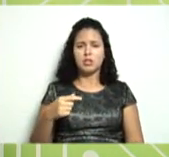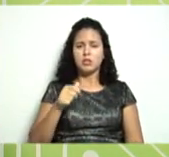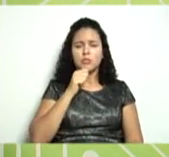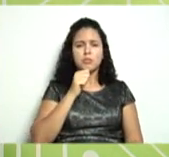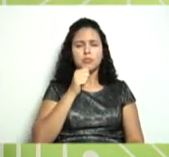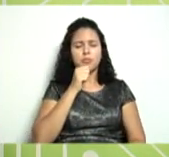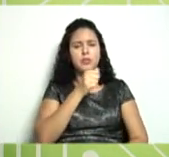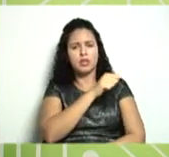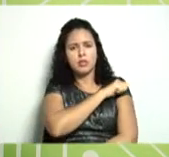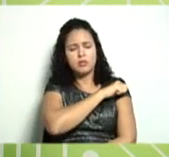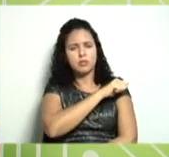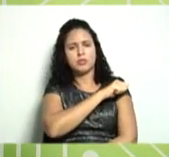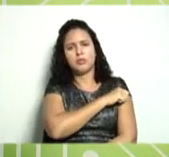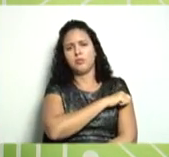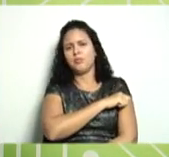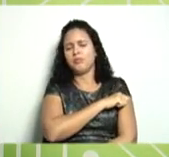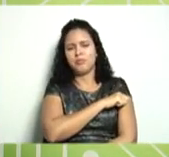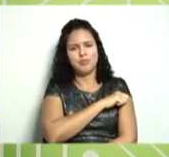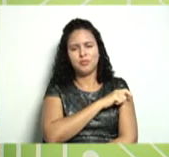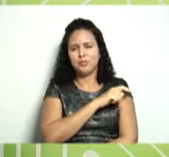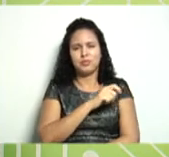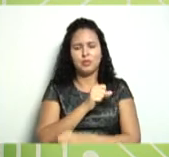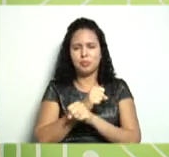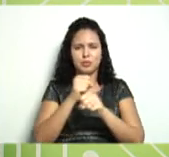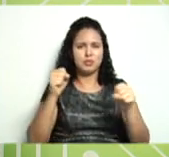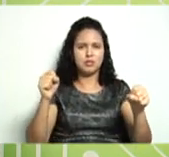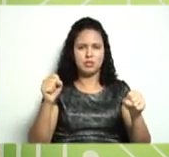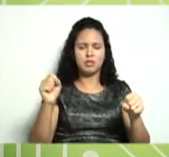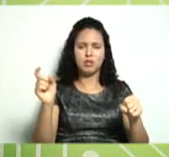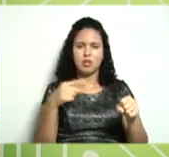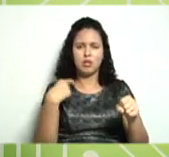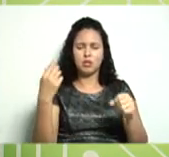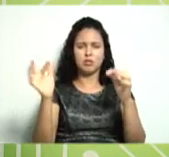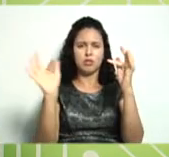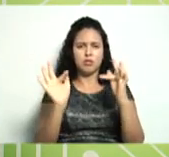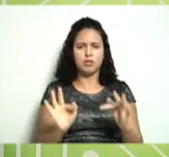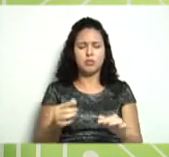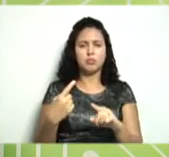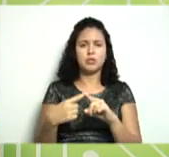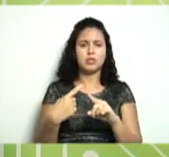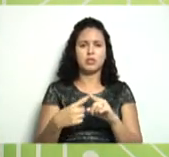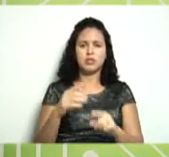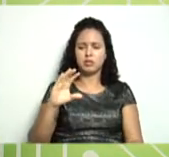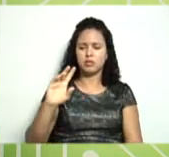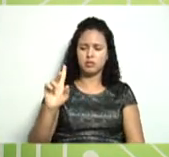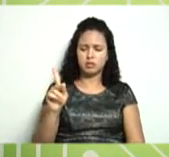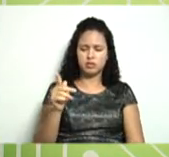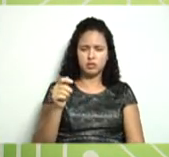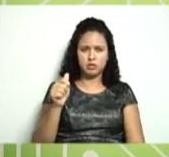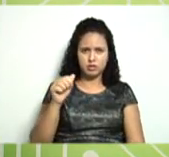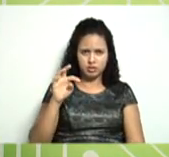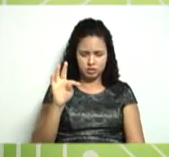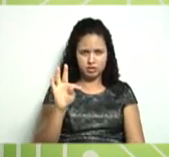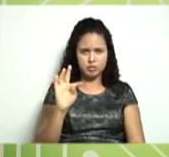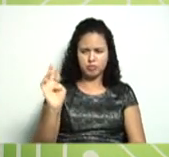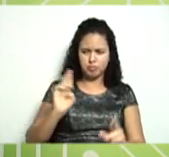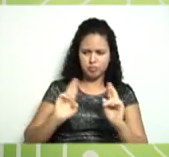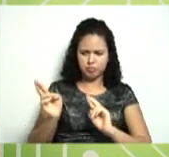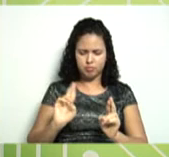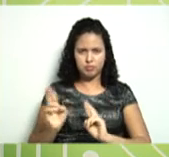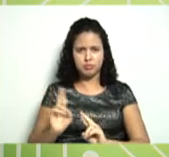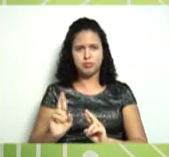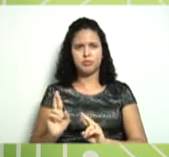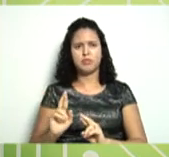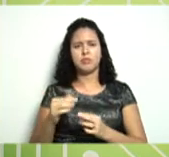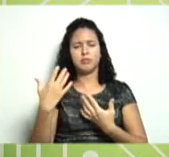a nossa aula aqui não tem graça, a gente só sai daqui feliz o dia que esse chat enche de respostas. Então,